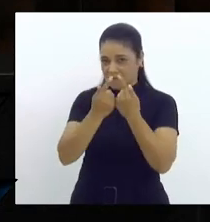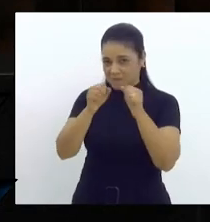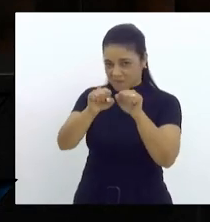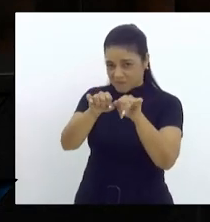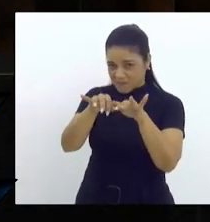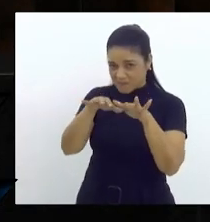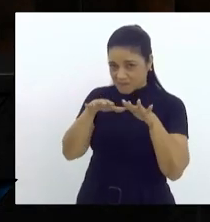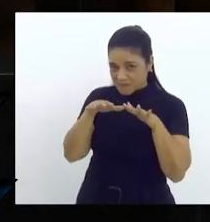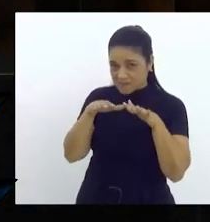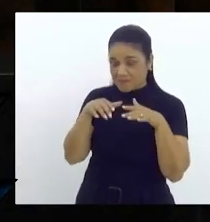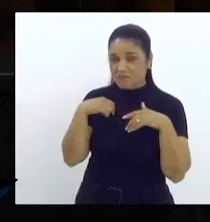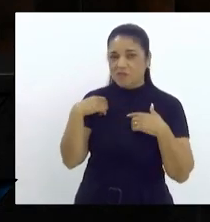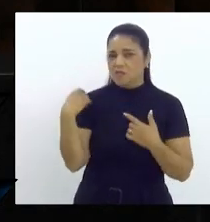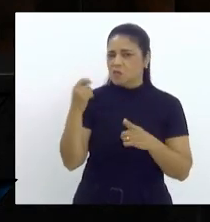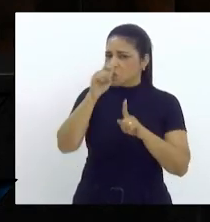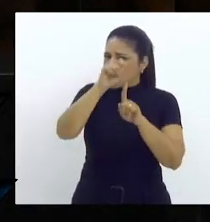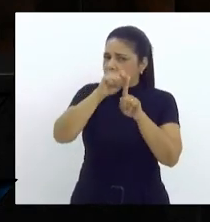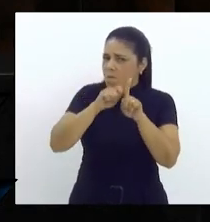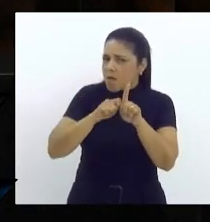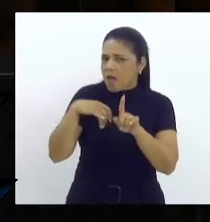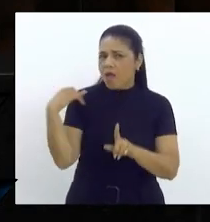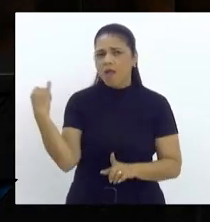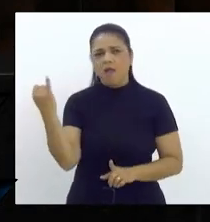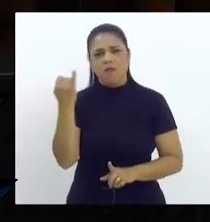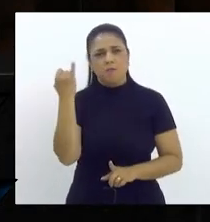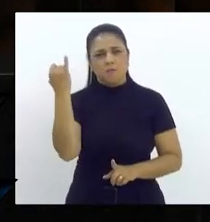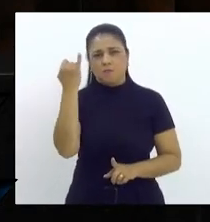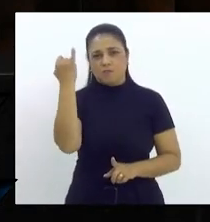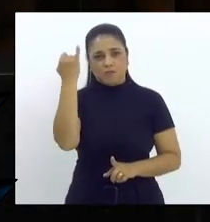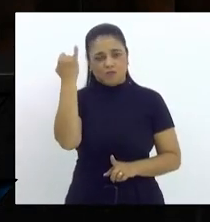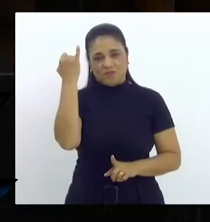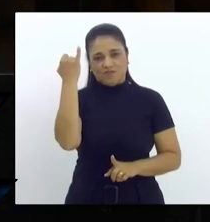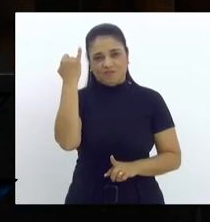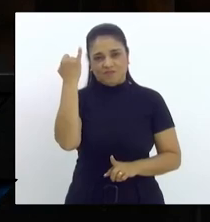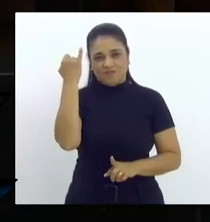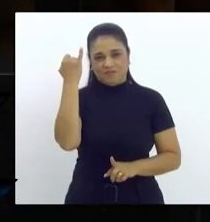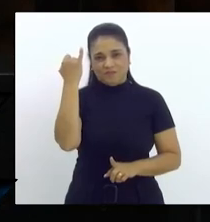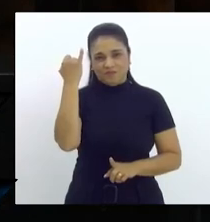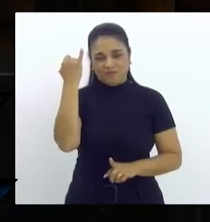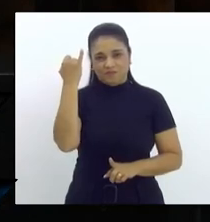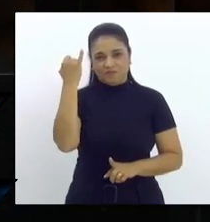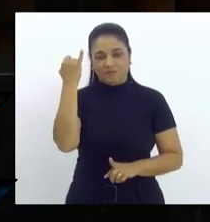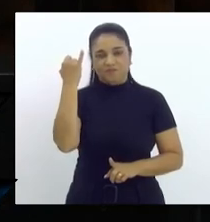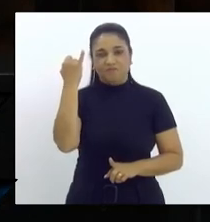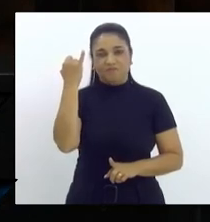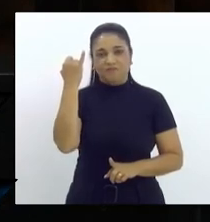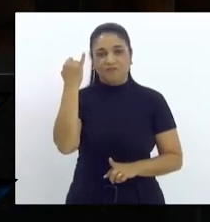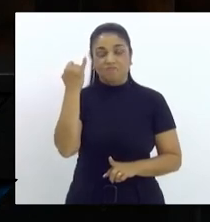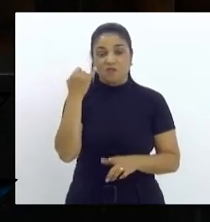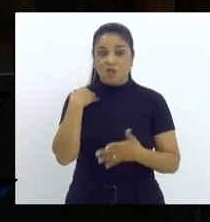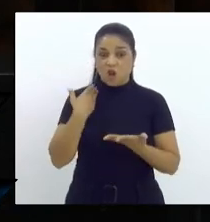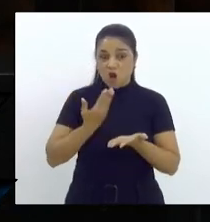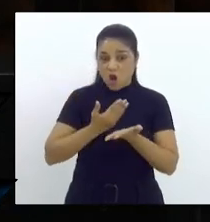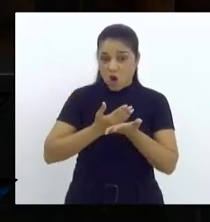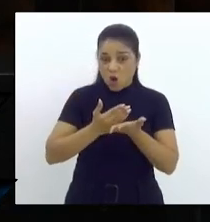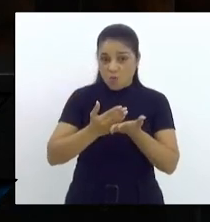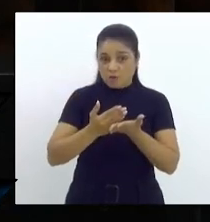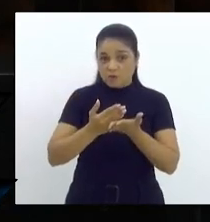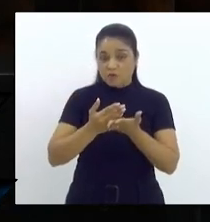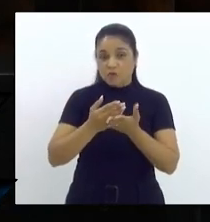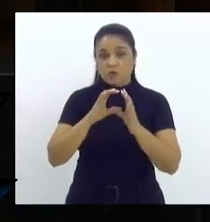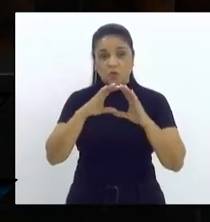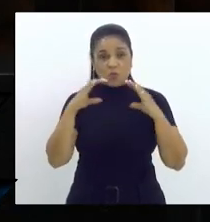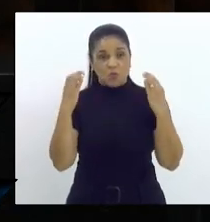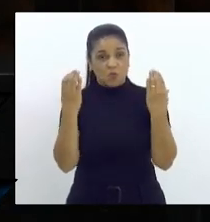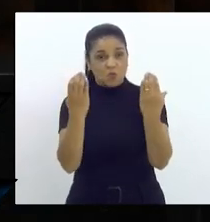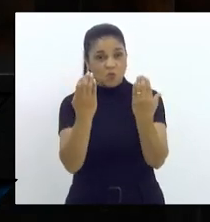porque foi um mês importante, visto que começou a tramitar no Congresso